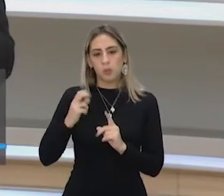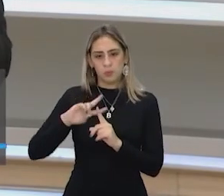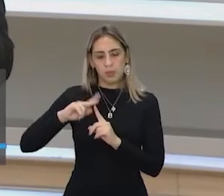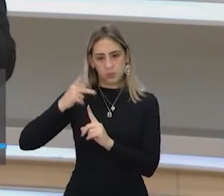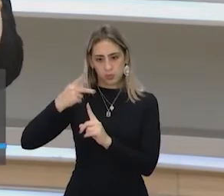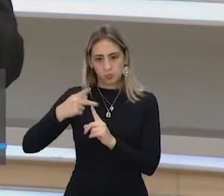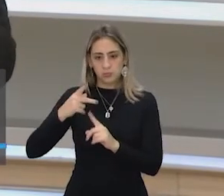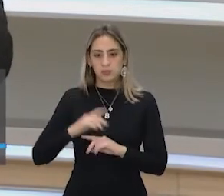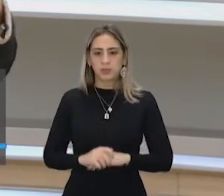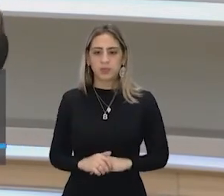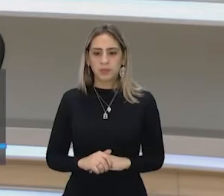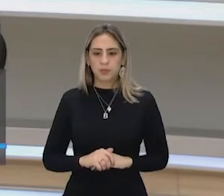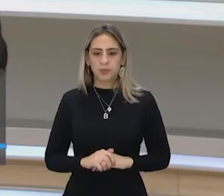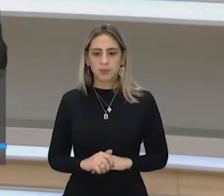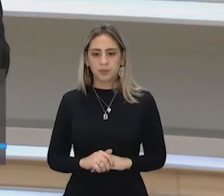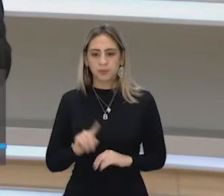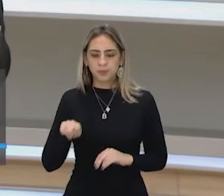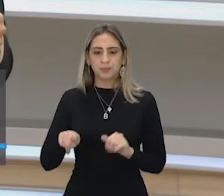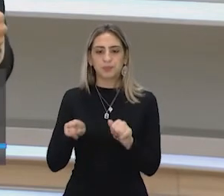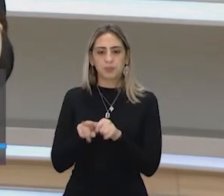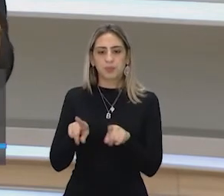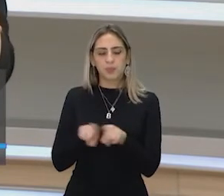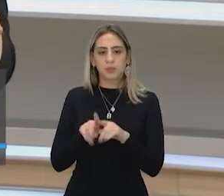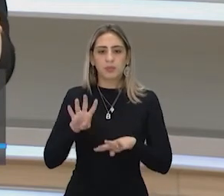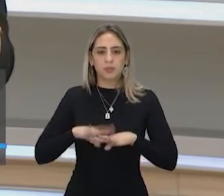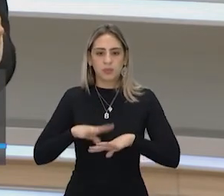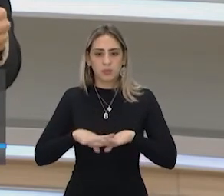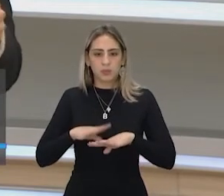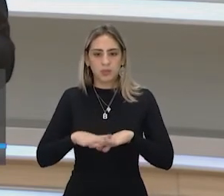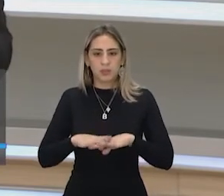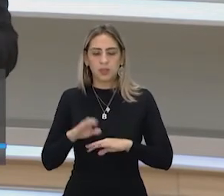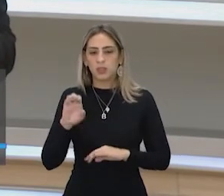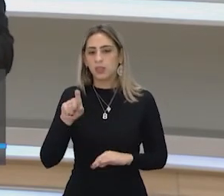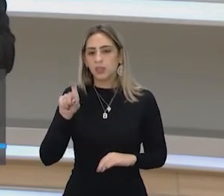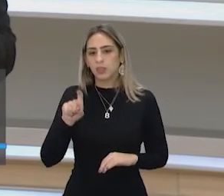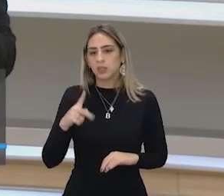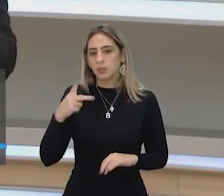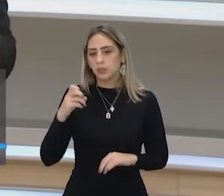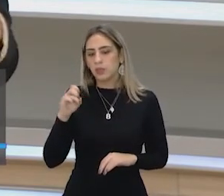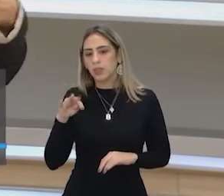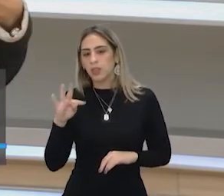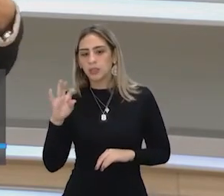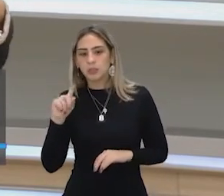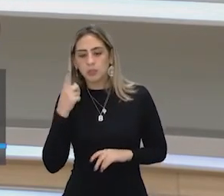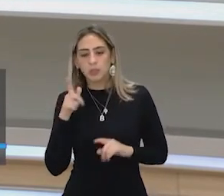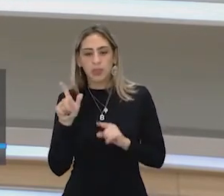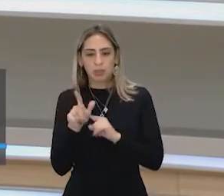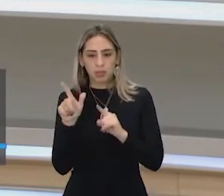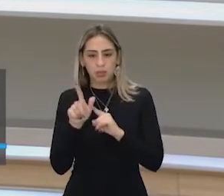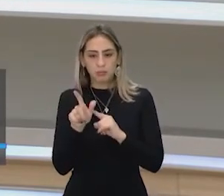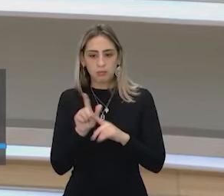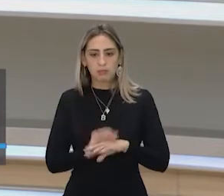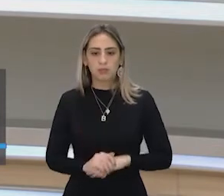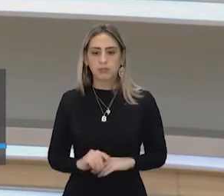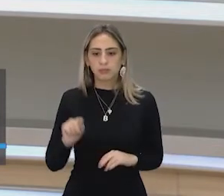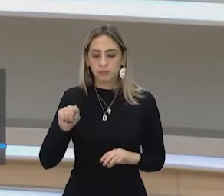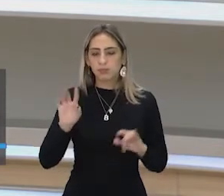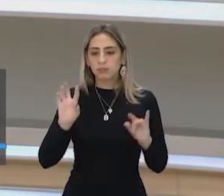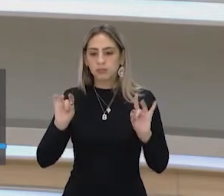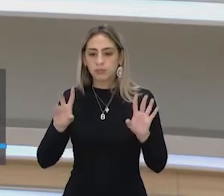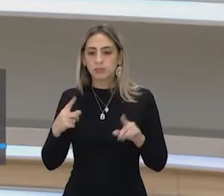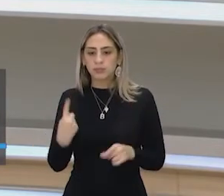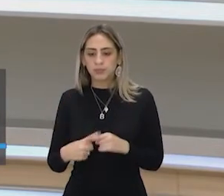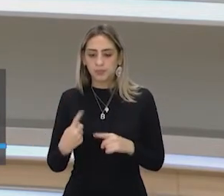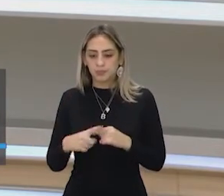aquelas funções, aquela escrita matemática em que o expoente é uma letra, tá certo? E elas são especiais porque